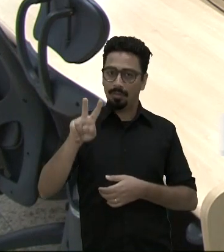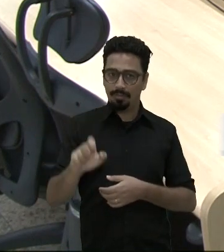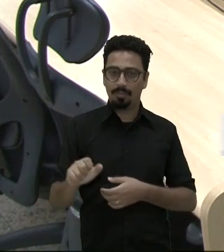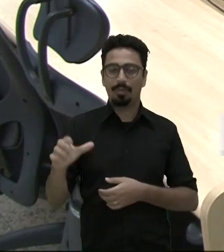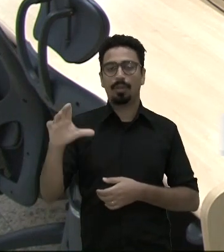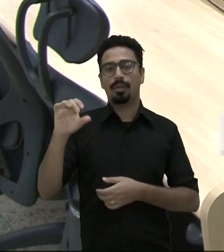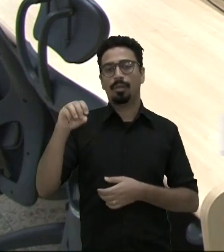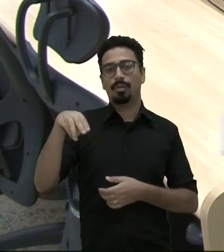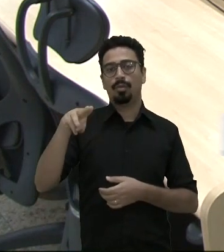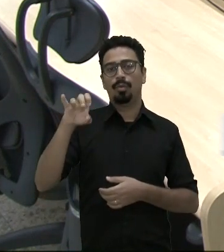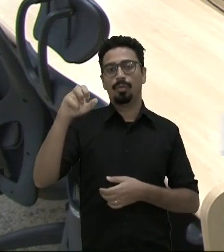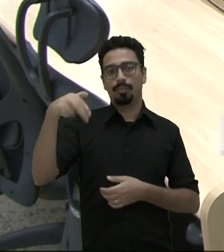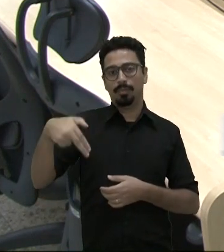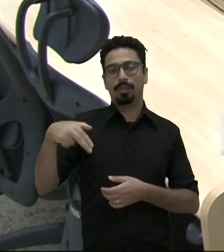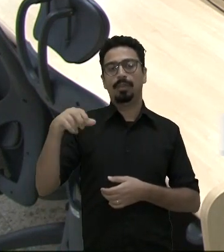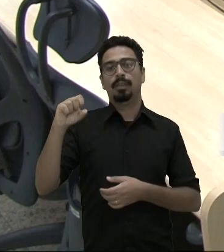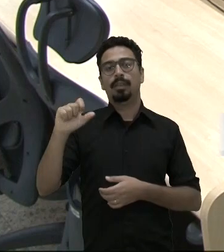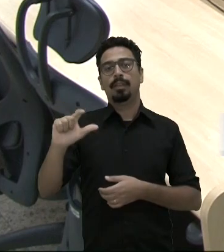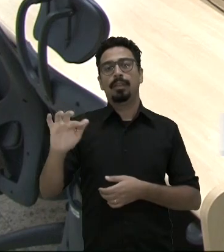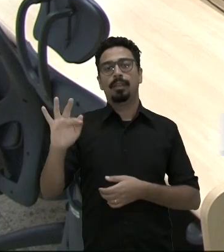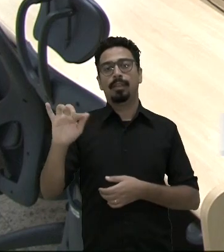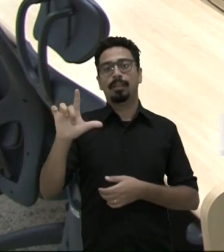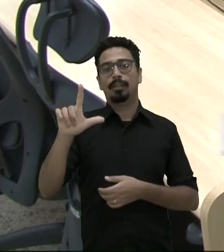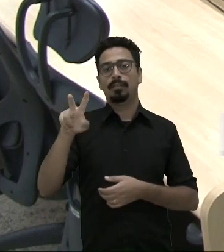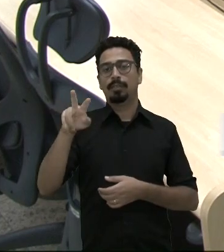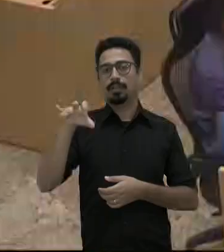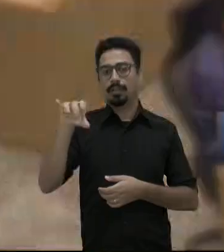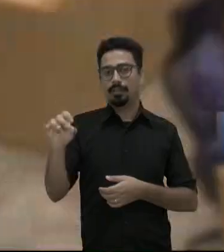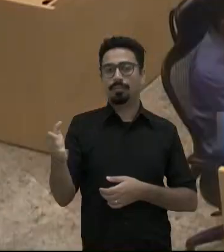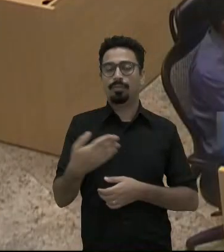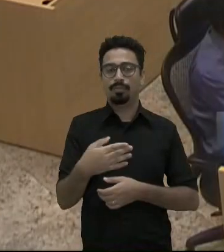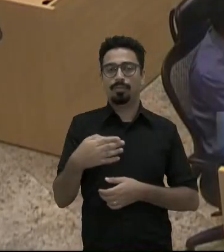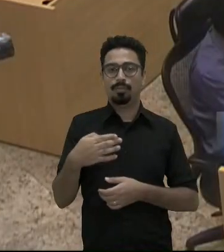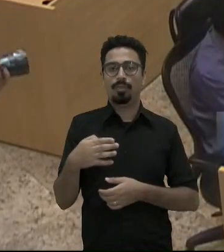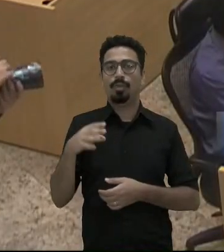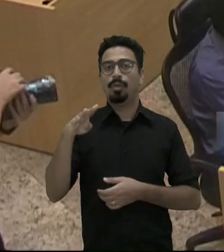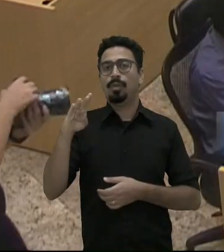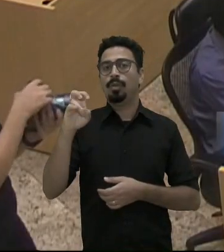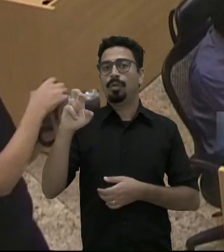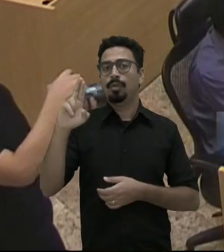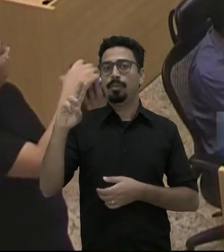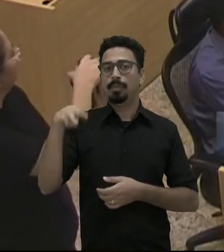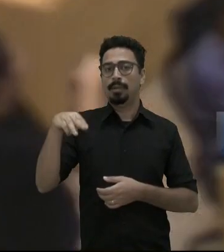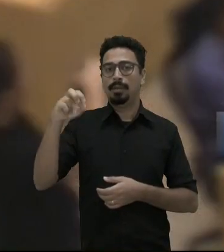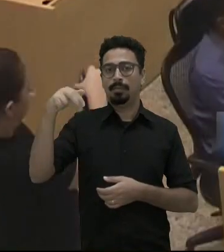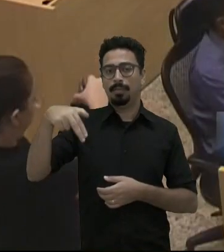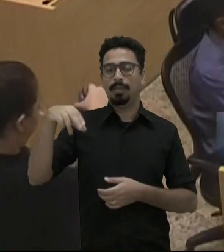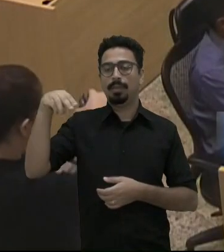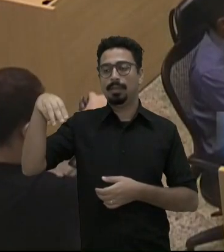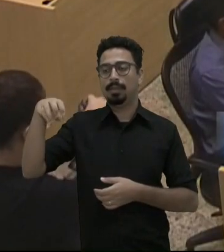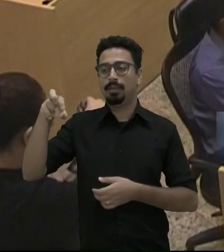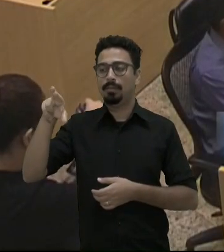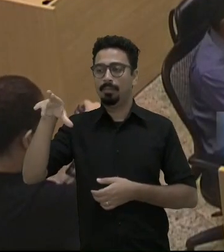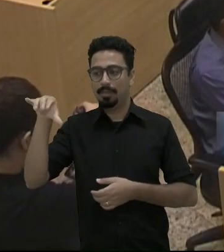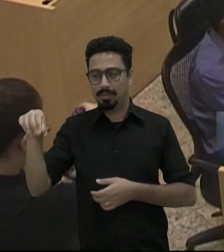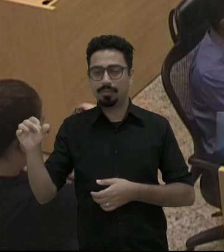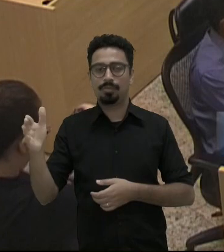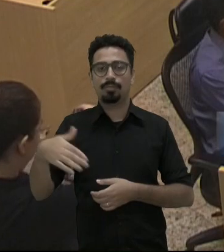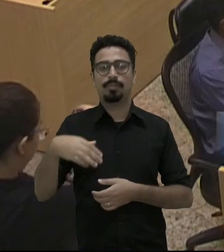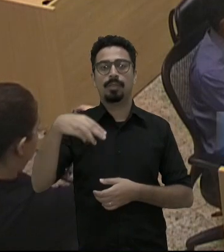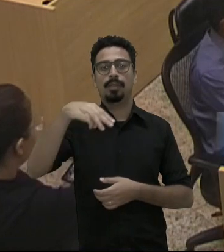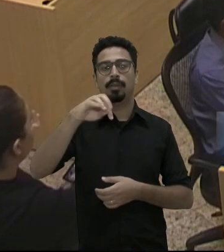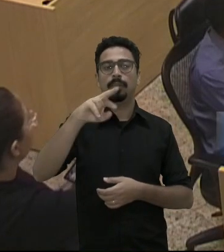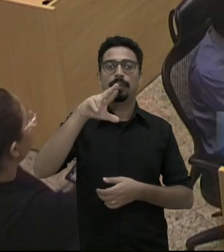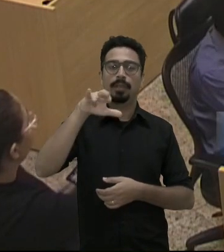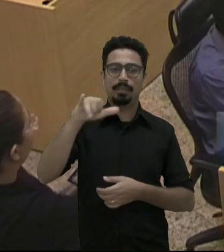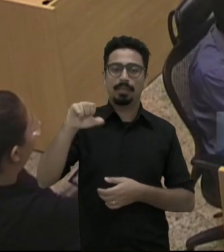Flávio Miranda de Souza dos Santos. O barman Marcos Adeilson de Campos Alcântara. O maître d'hôtel